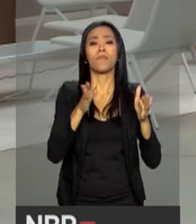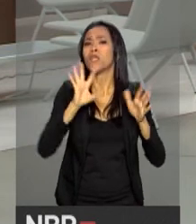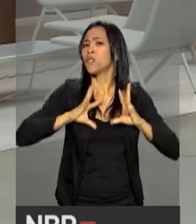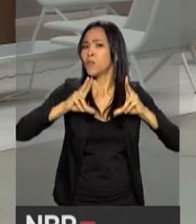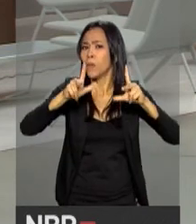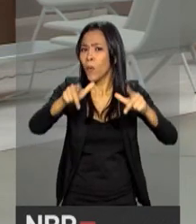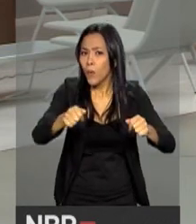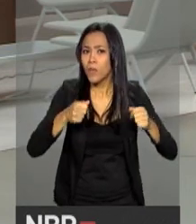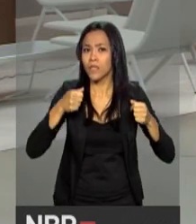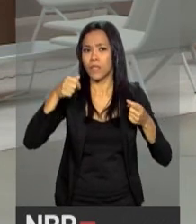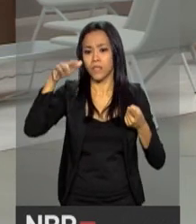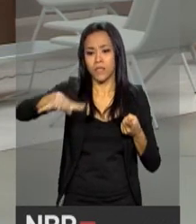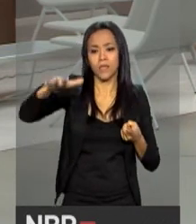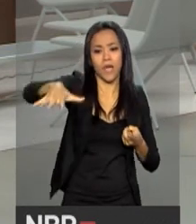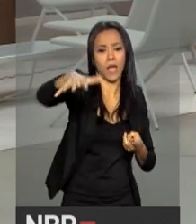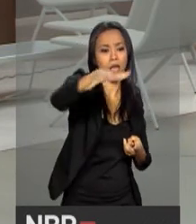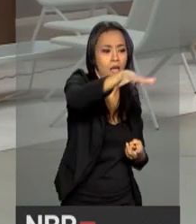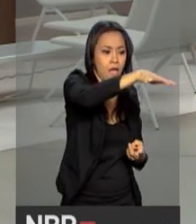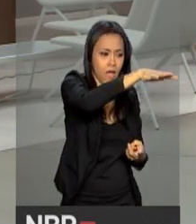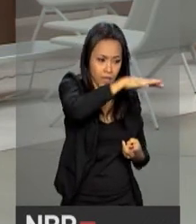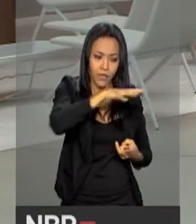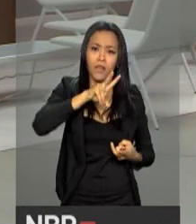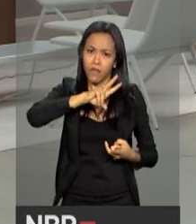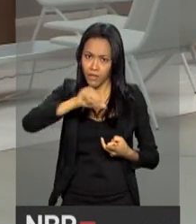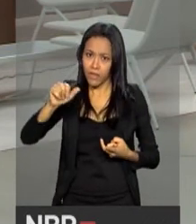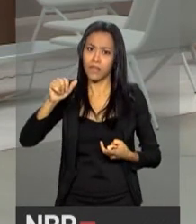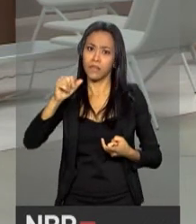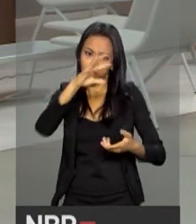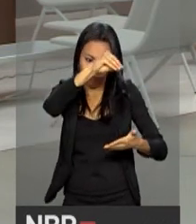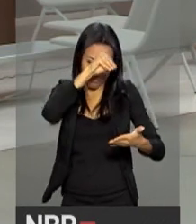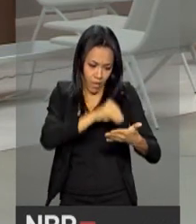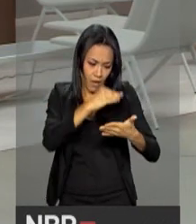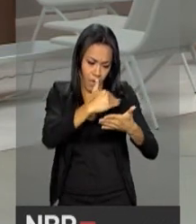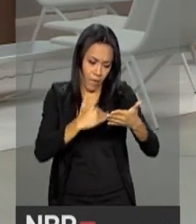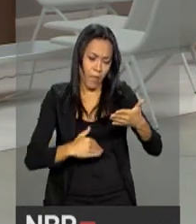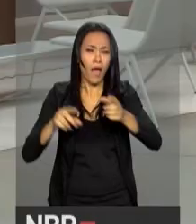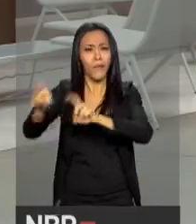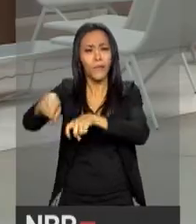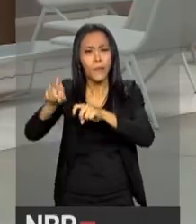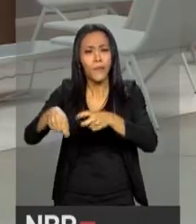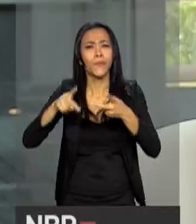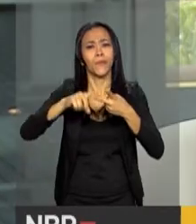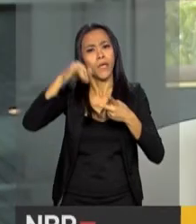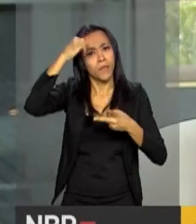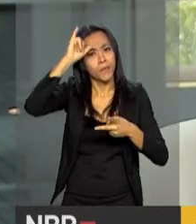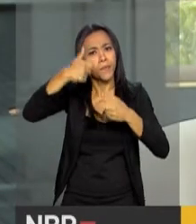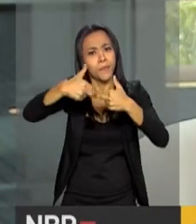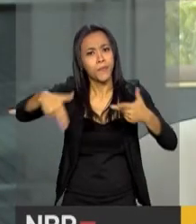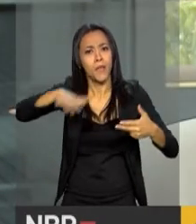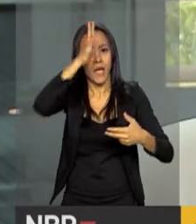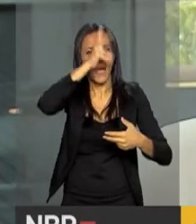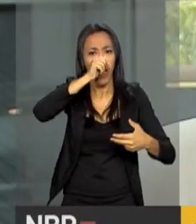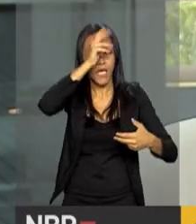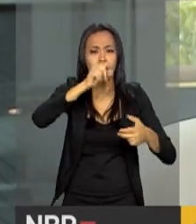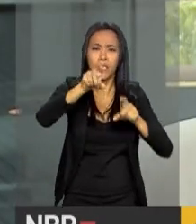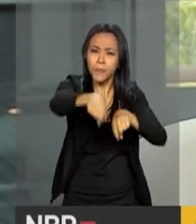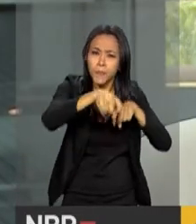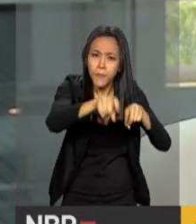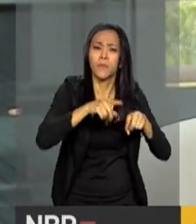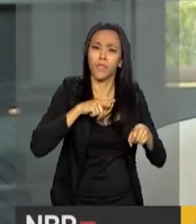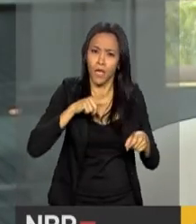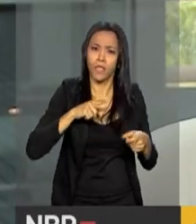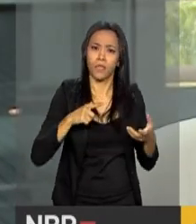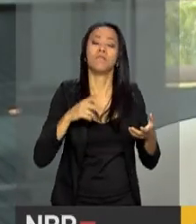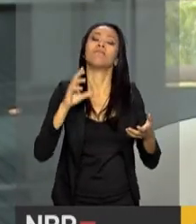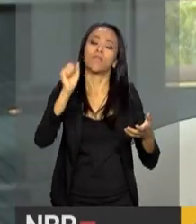segmentos agropecuários vão ser contemplados na pesquisa cultura apicultura sim em uma pergunta que